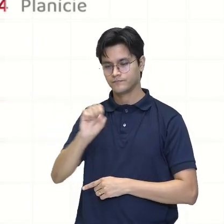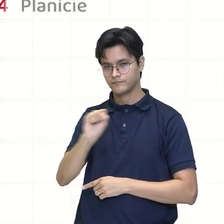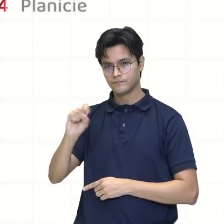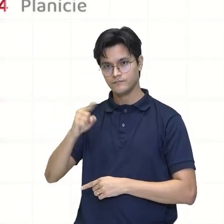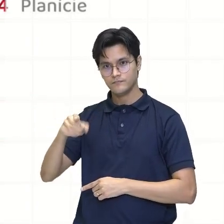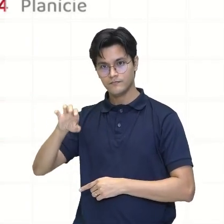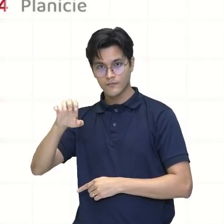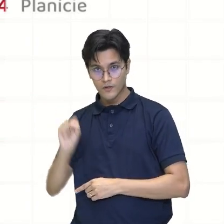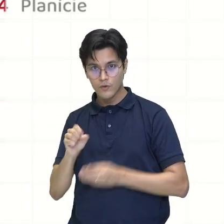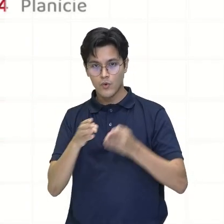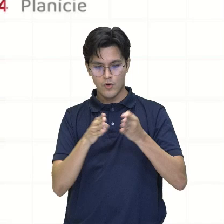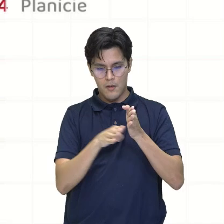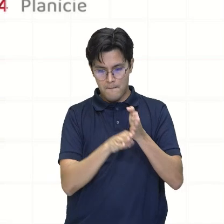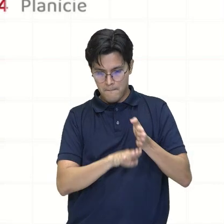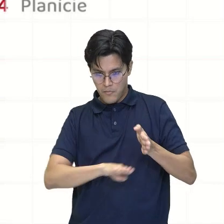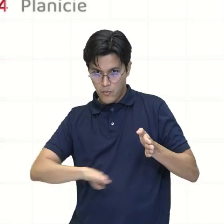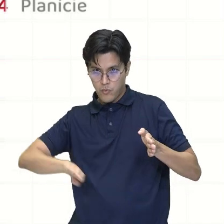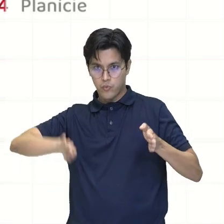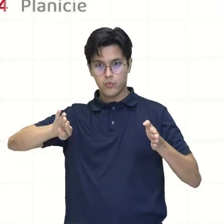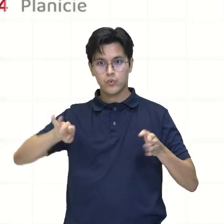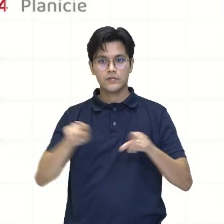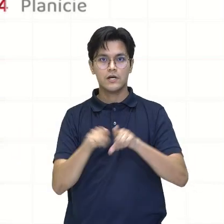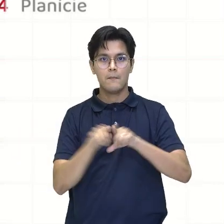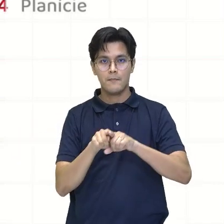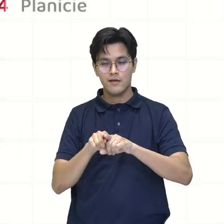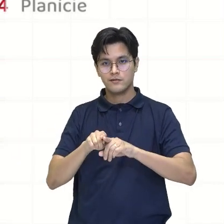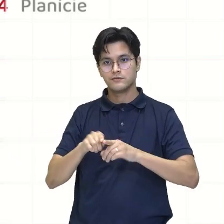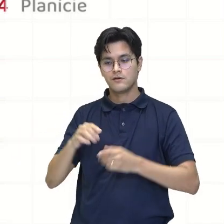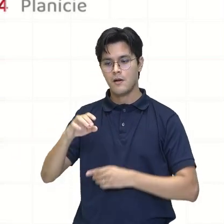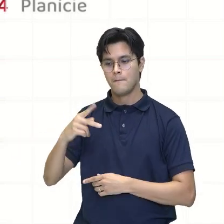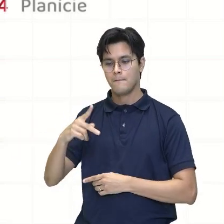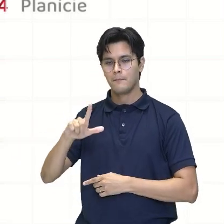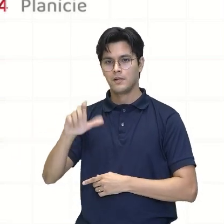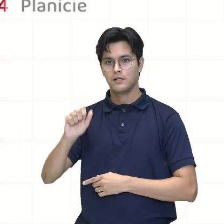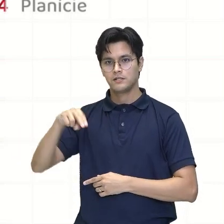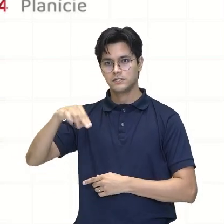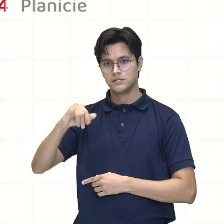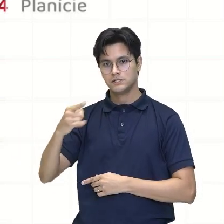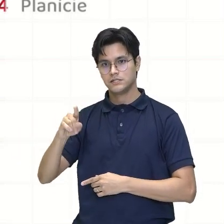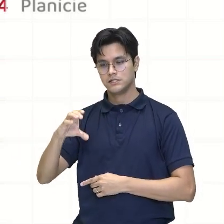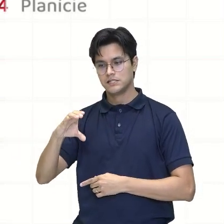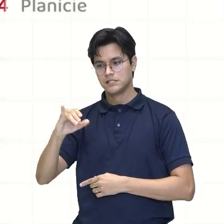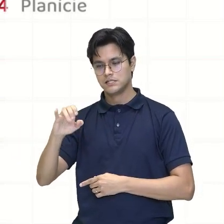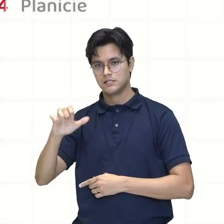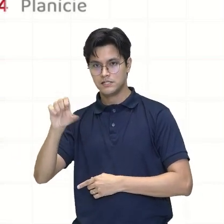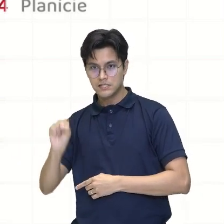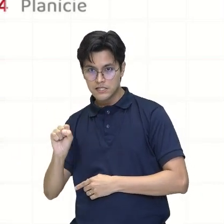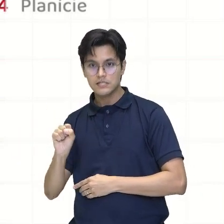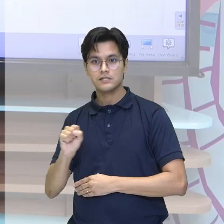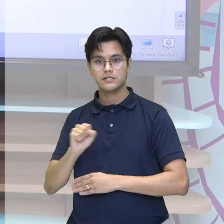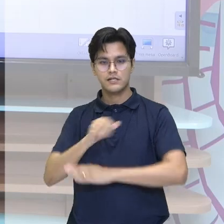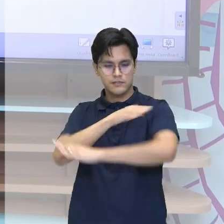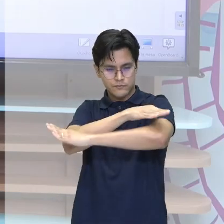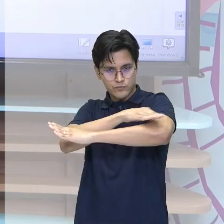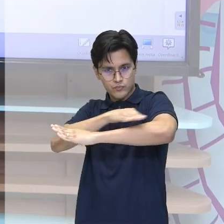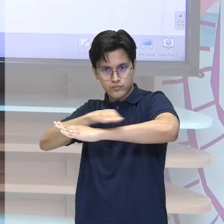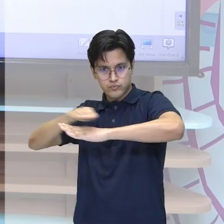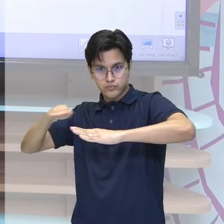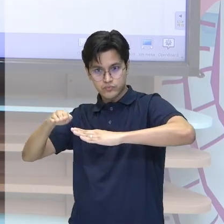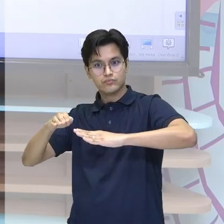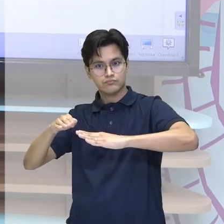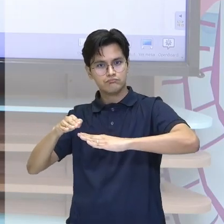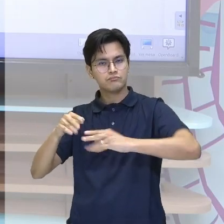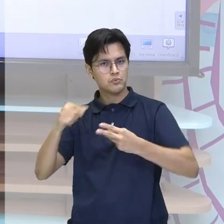bom? Então, basicamente, são essas as formas de relevo que a gente vai encontrar aqui no território